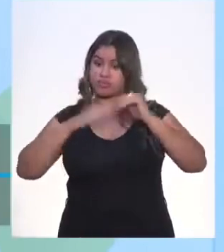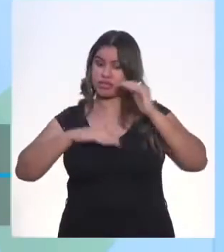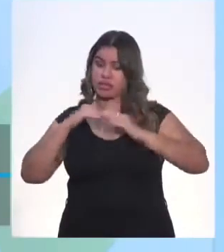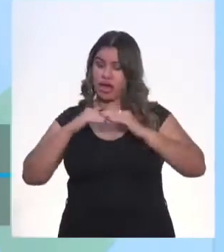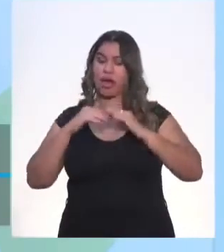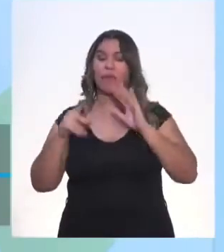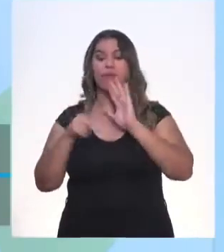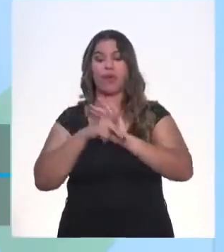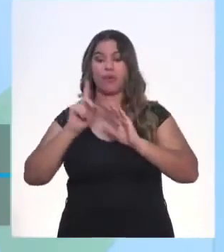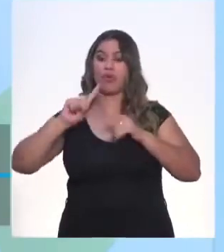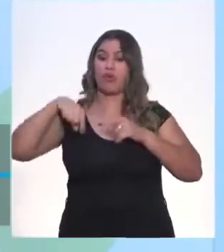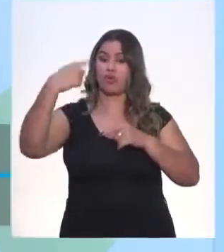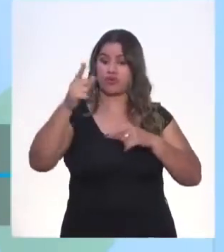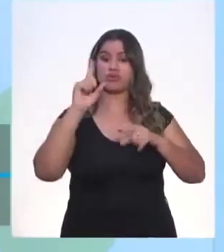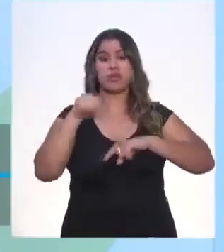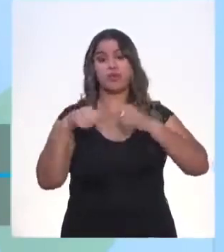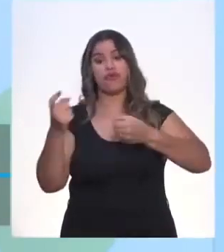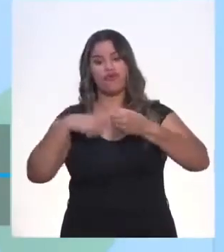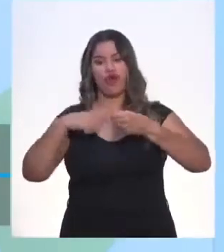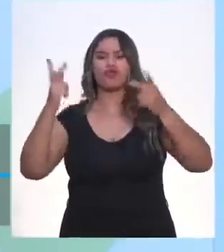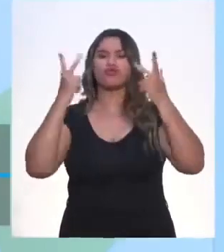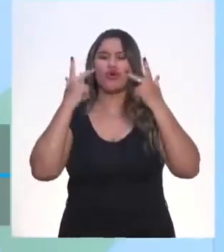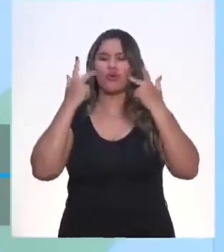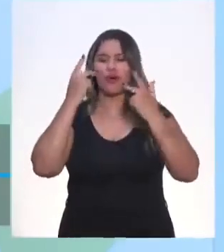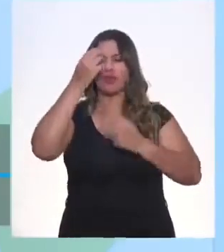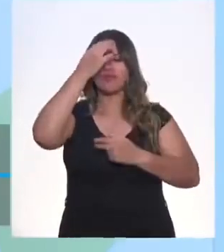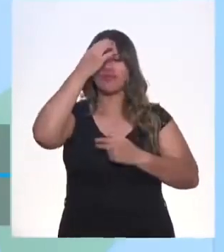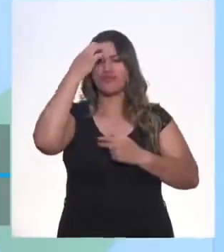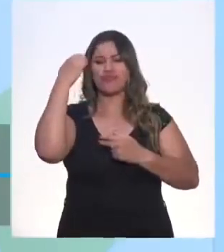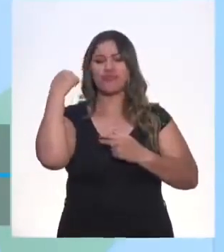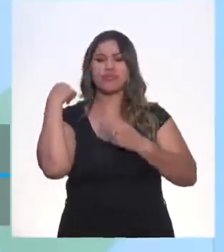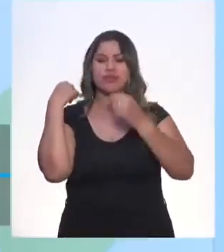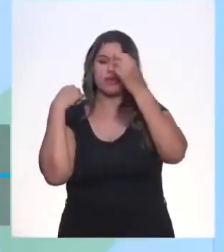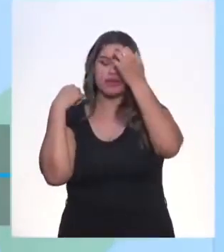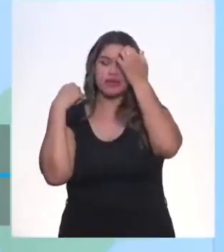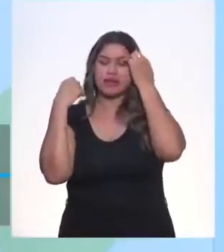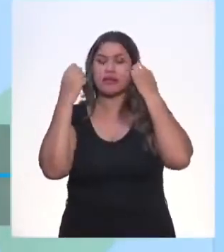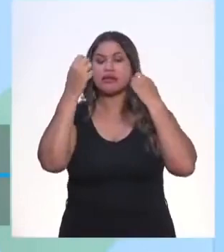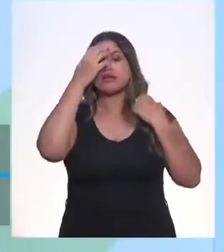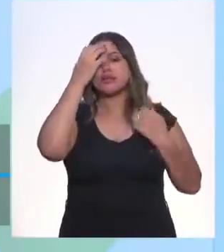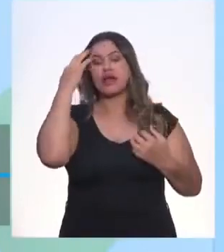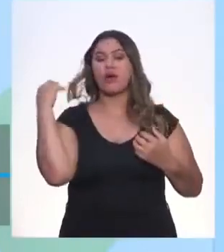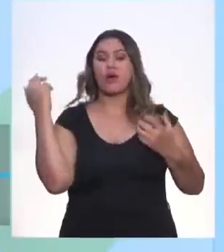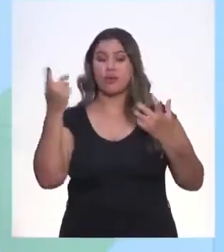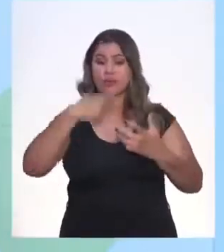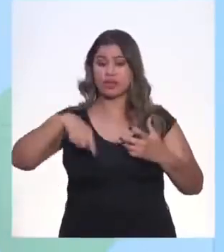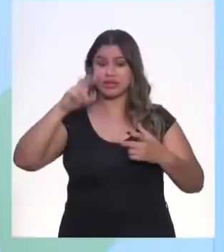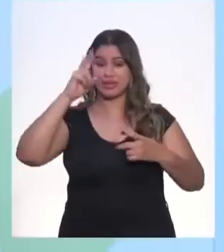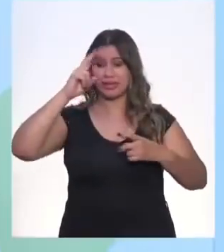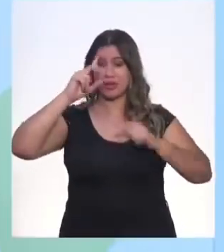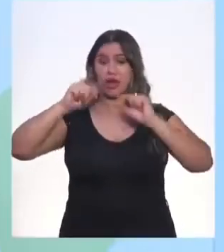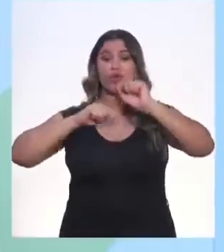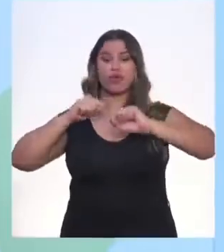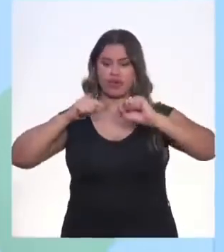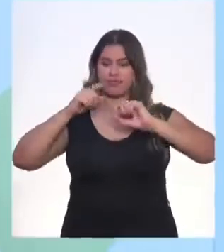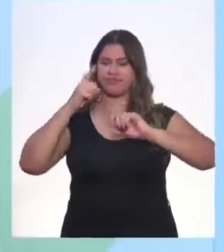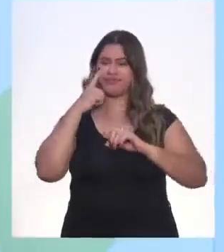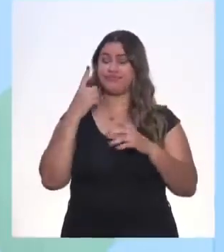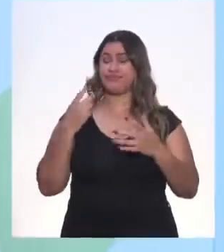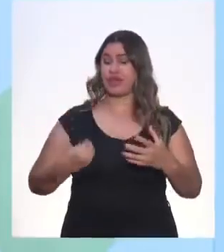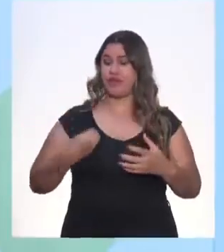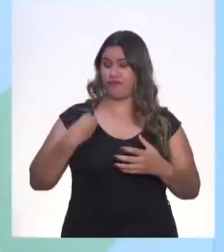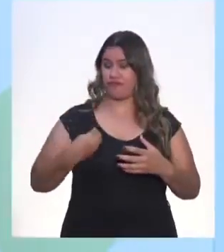nossa programação normal. Então, para a gente relembrar, vai aparecer aí na tela para vocês que, durante a nossa vida, a gente sempre fala sobre